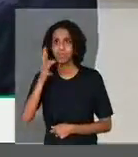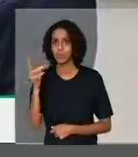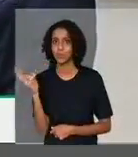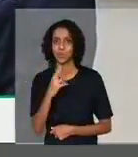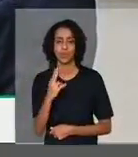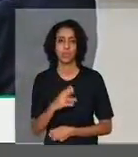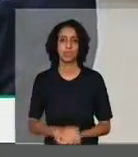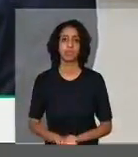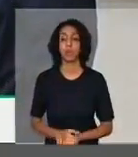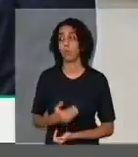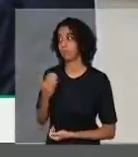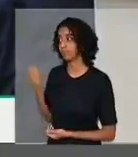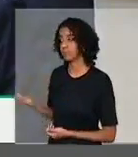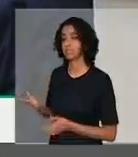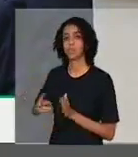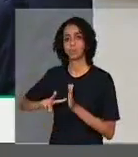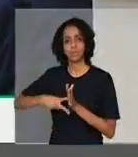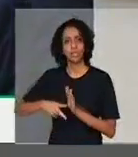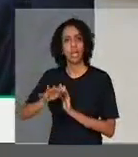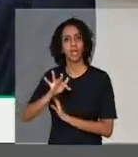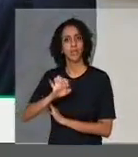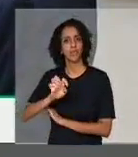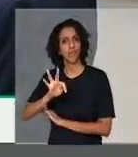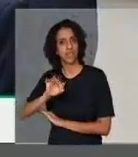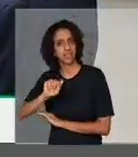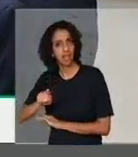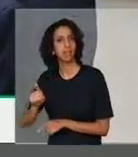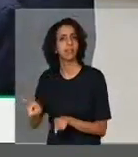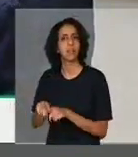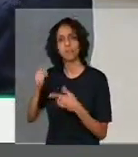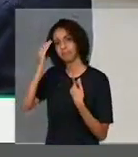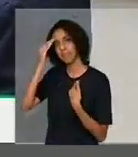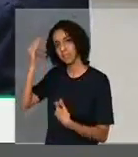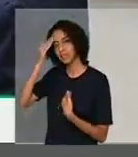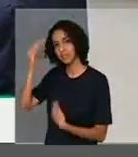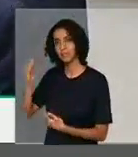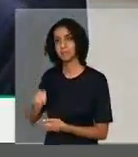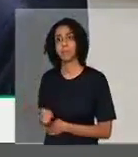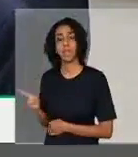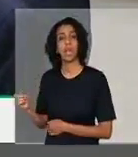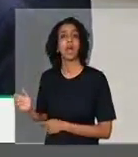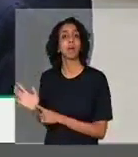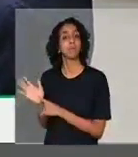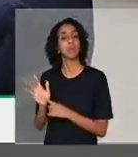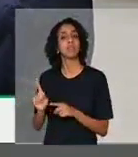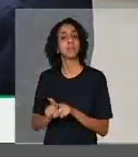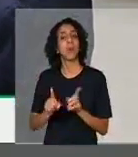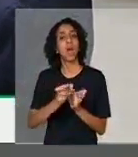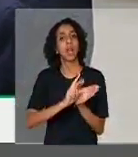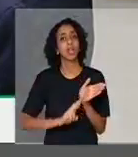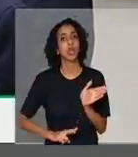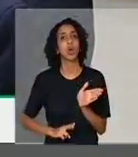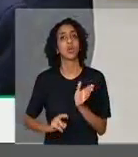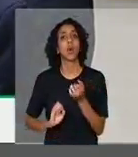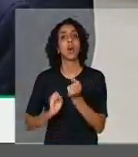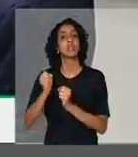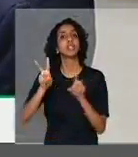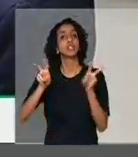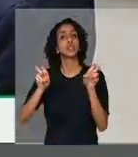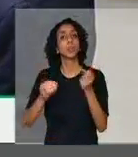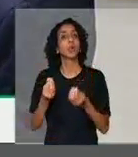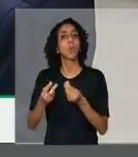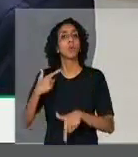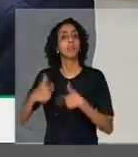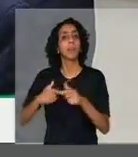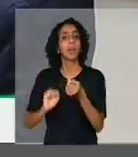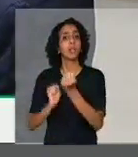trabalho da FETAG com seus sindicatos, da Assembleia Legislativa, que também traz aqui o relatório das agroindústrias, que precisa de modificações para